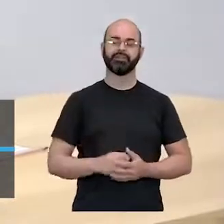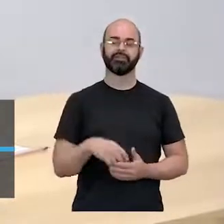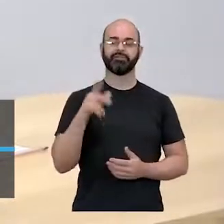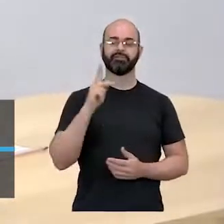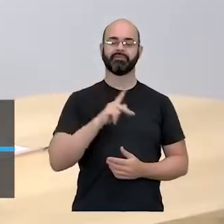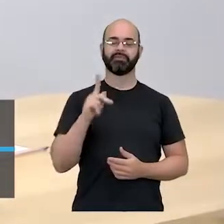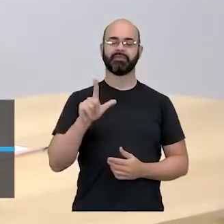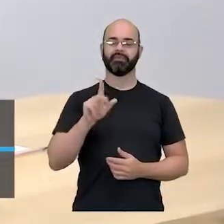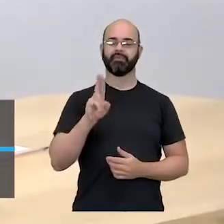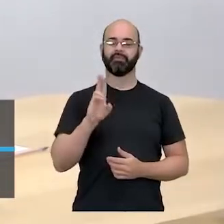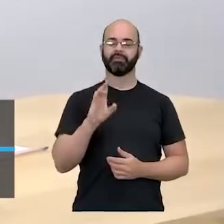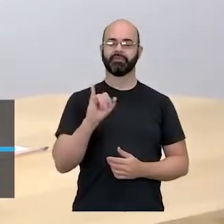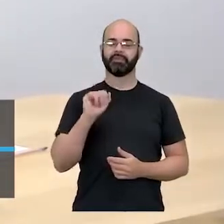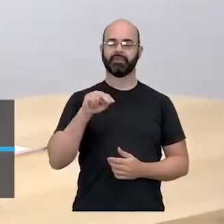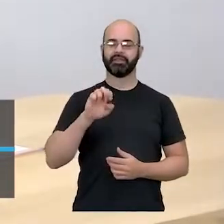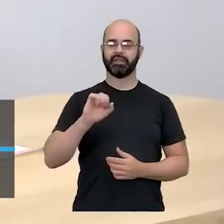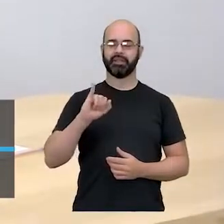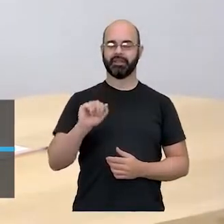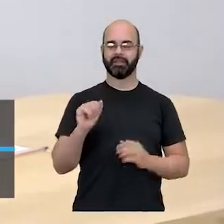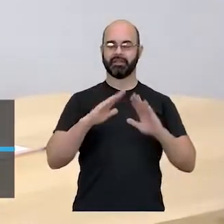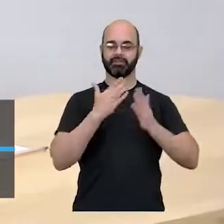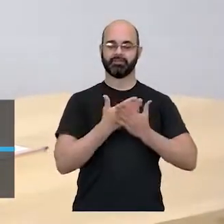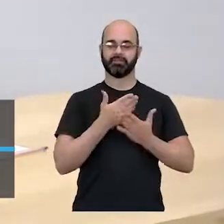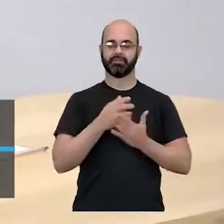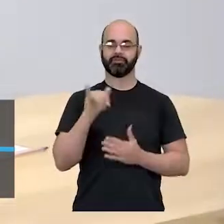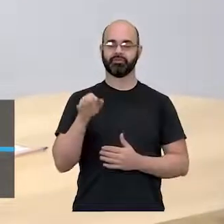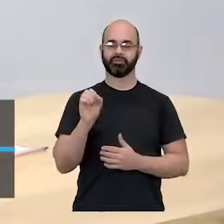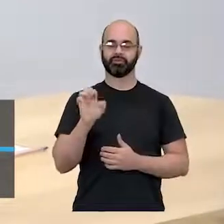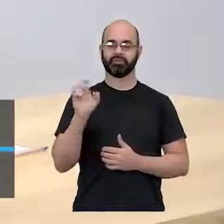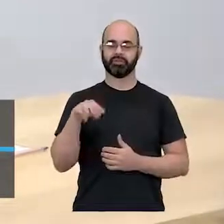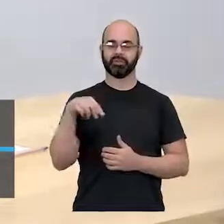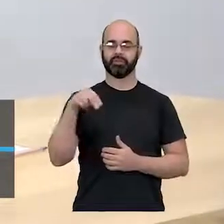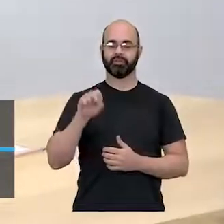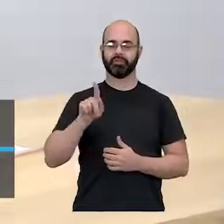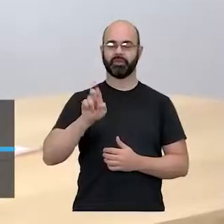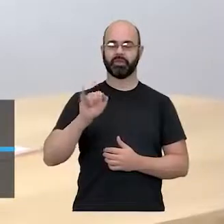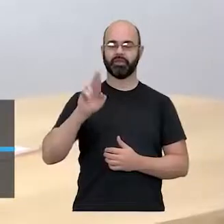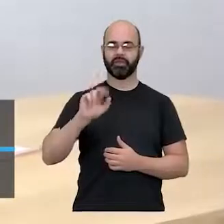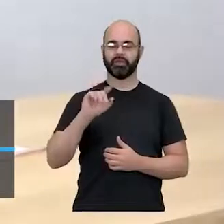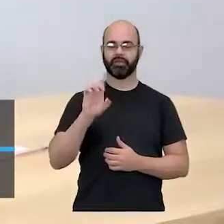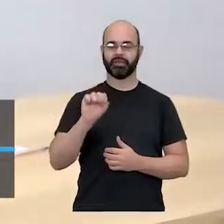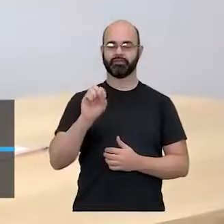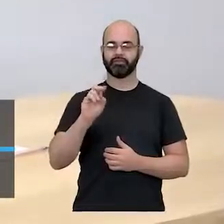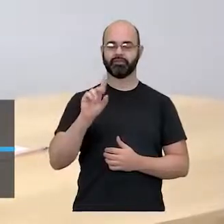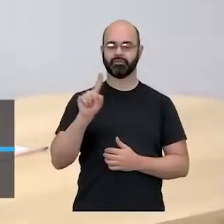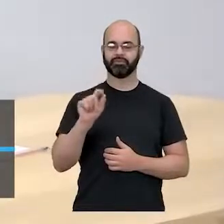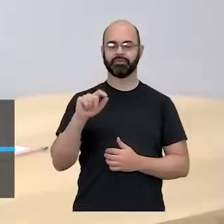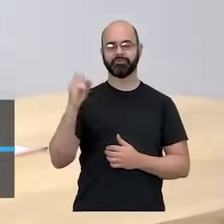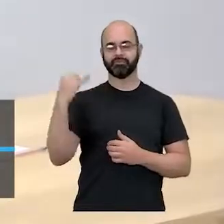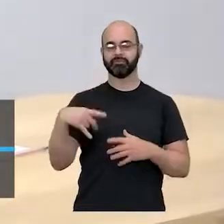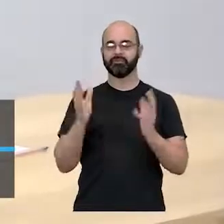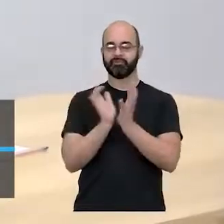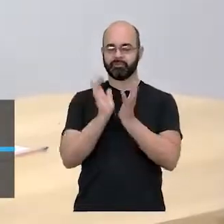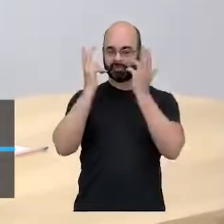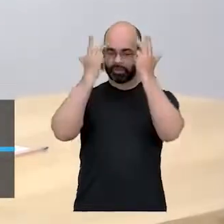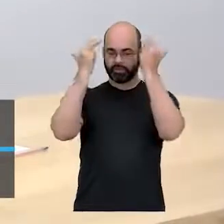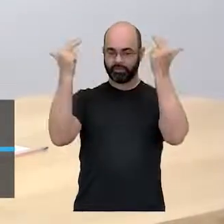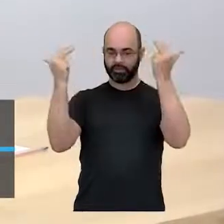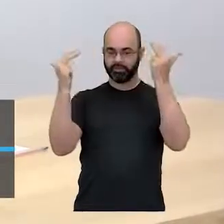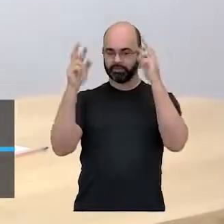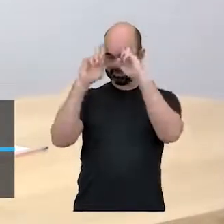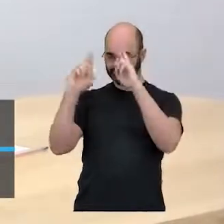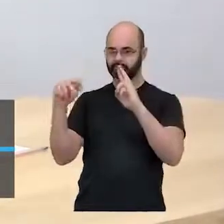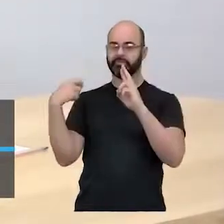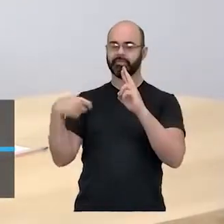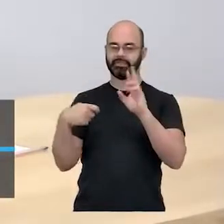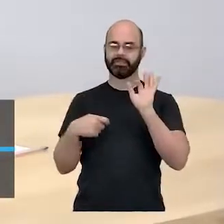comentários da escola José Nogueira de Souza respondendo respeito ao meio ambiente, muito bom. A professora Edna falou